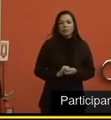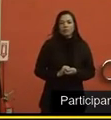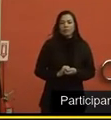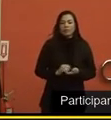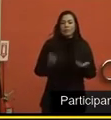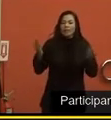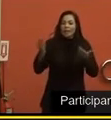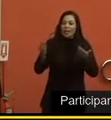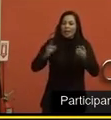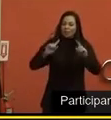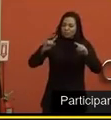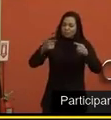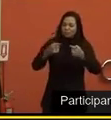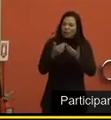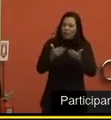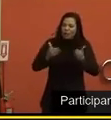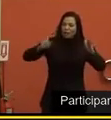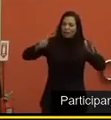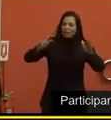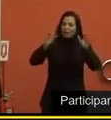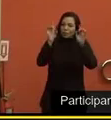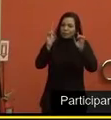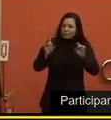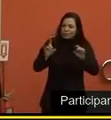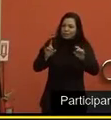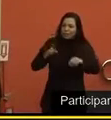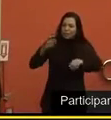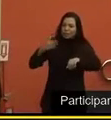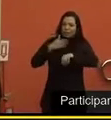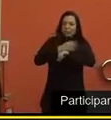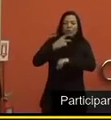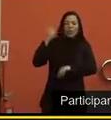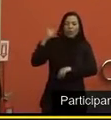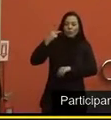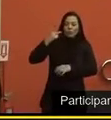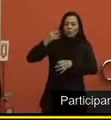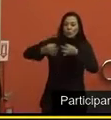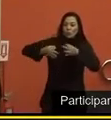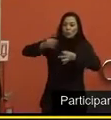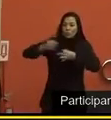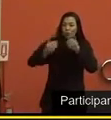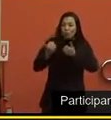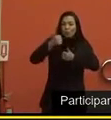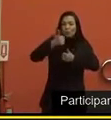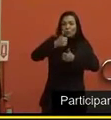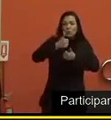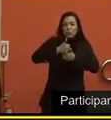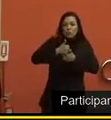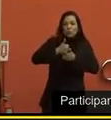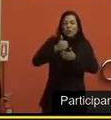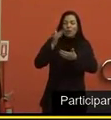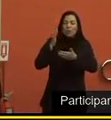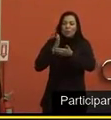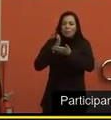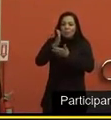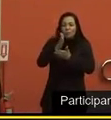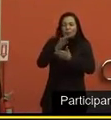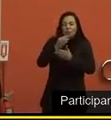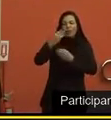Declaro aberta a sessão solene de posse dos promotores de justiça substitutos aprovados